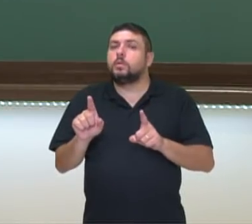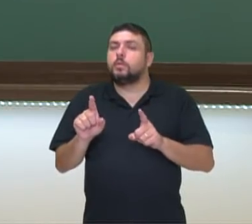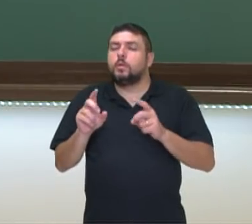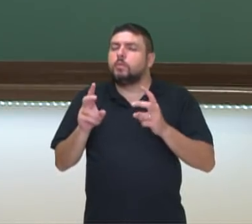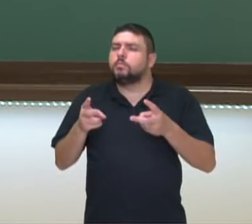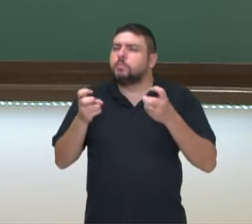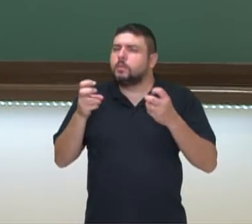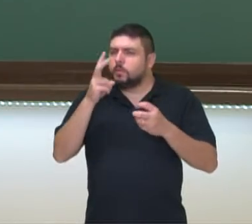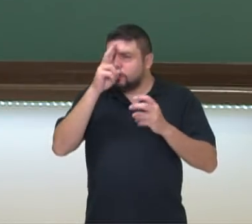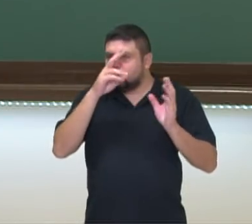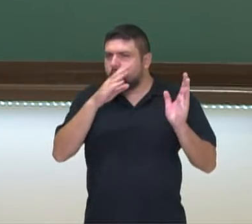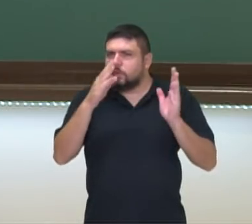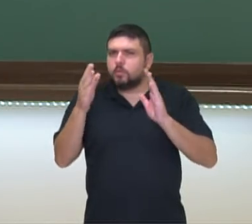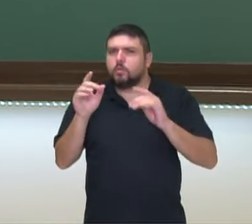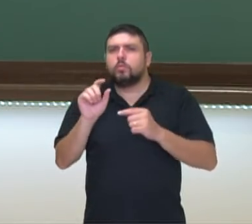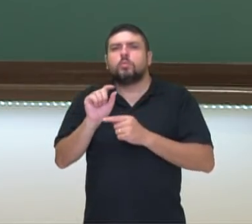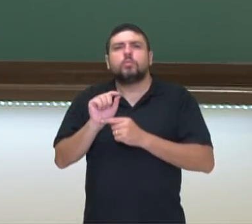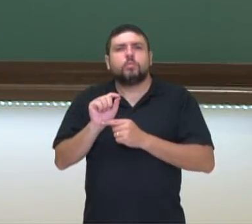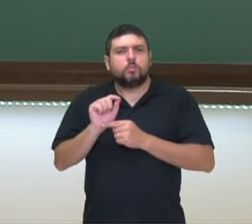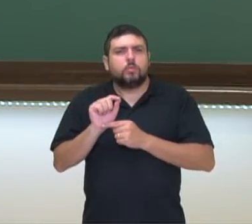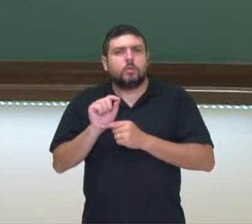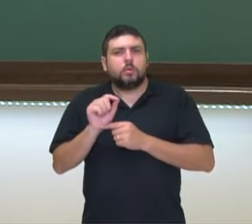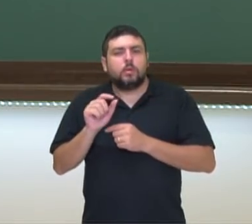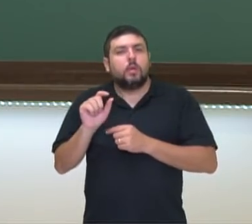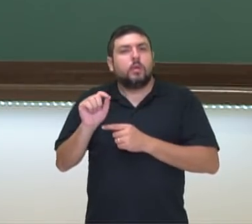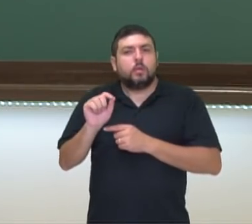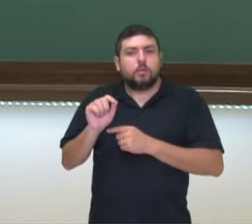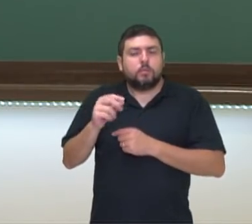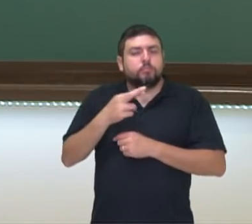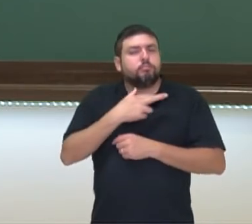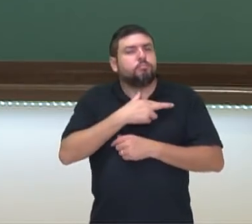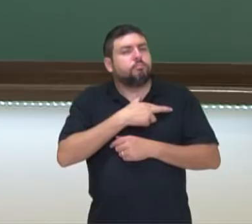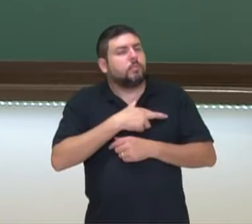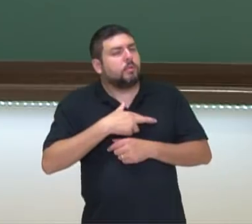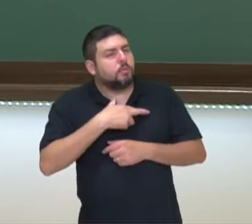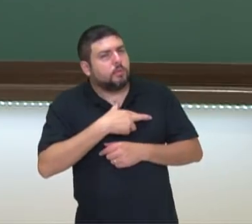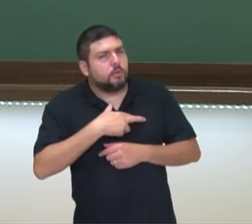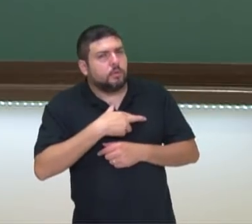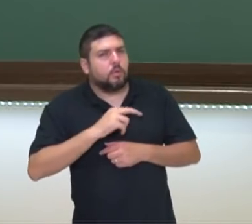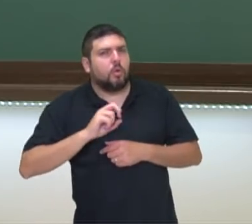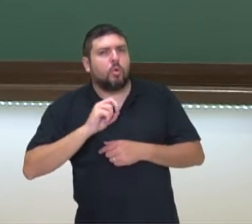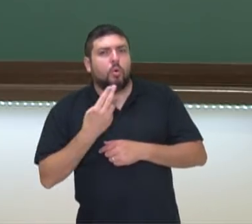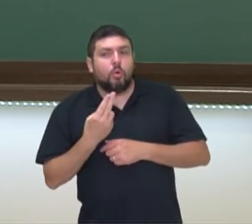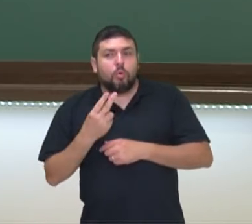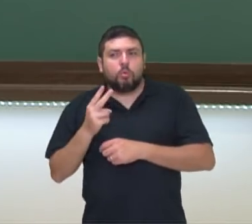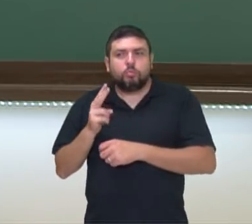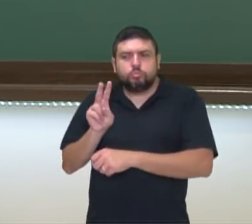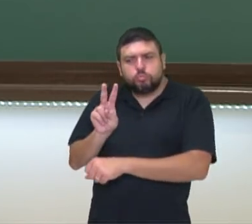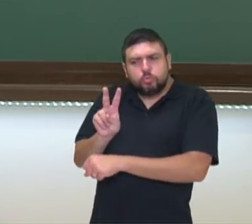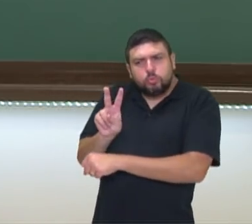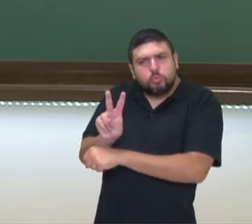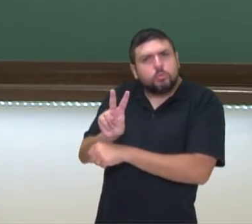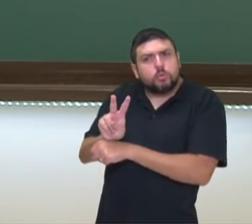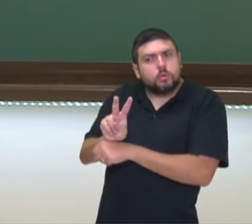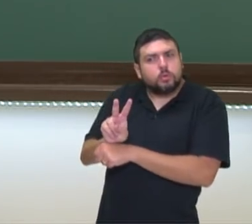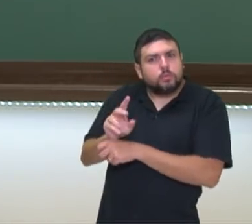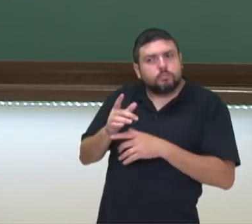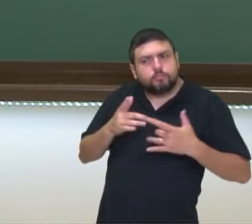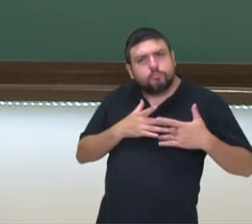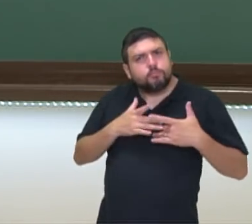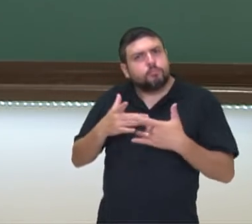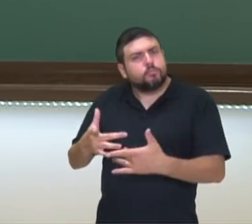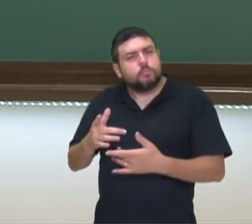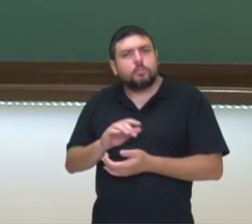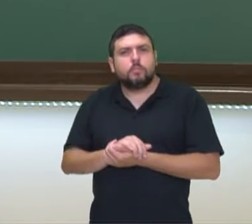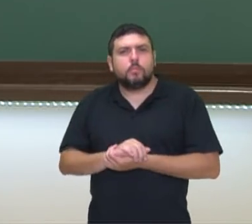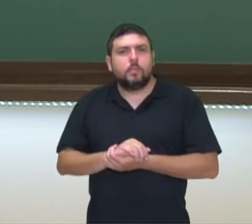história pode falar. O seu enredo pode ser em torno de um romance, em torno de cuidados com o próximo também, porque nós